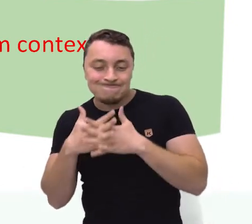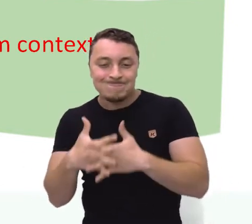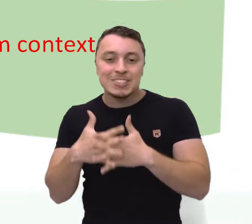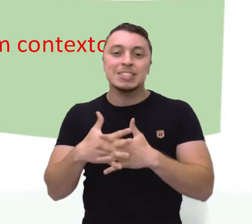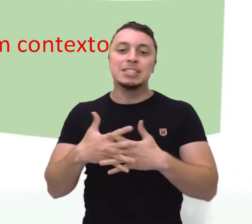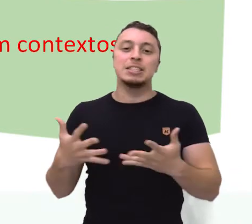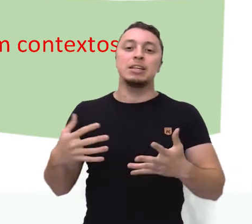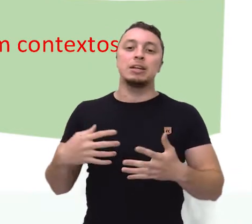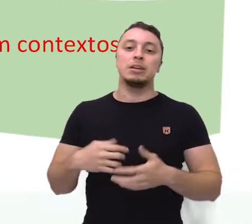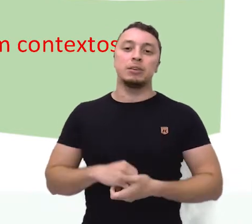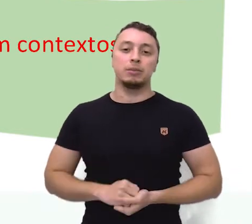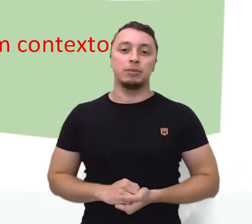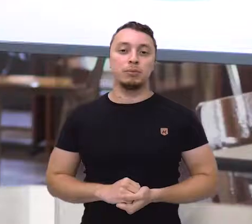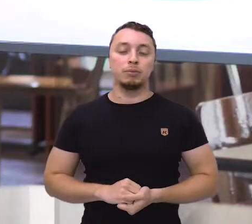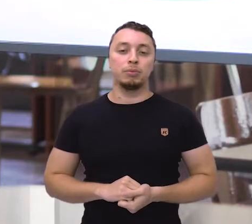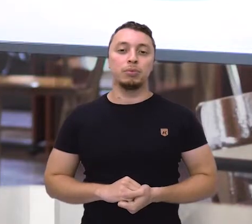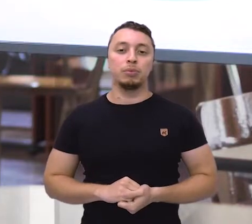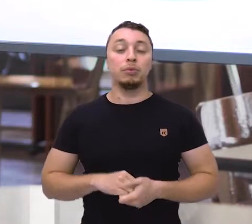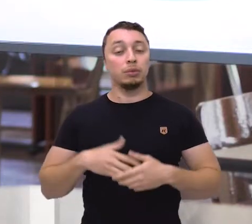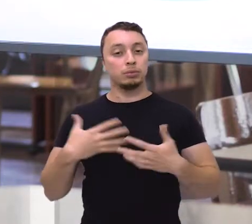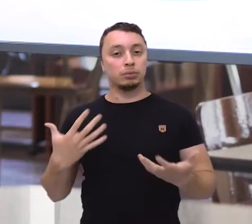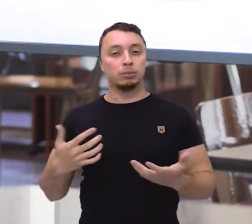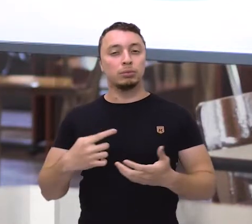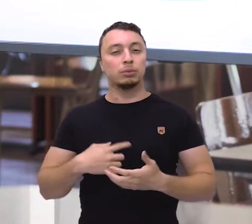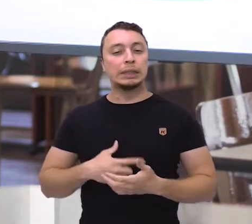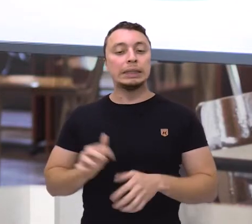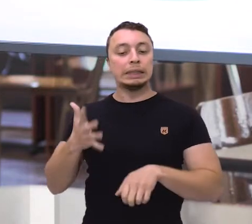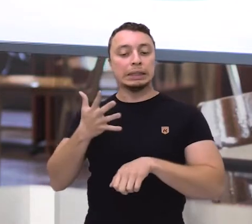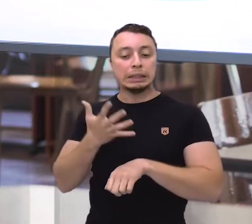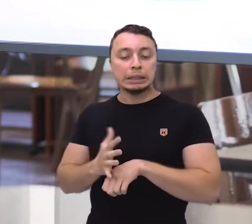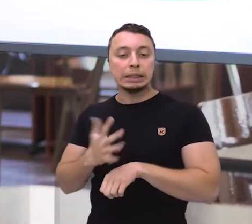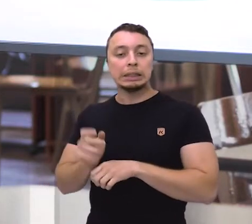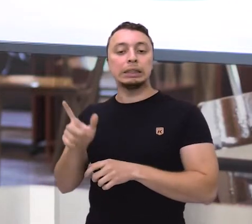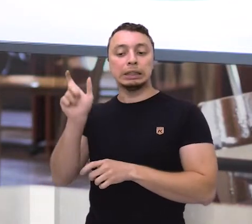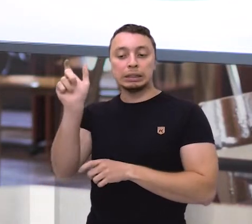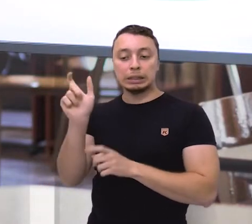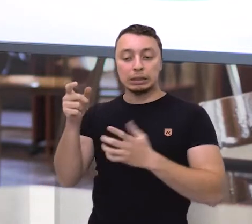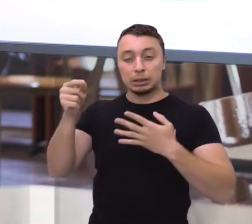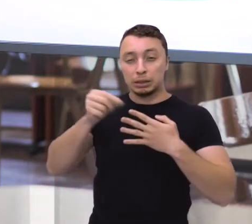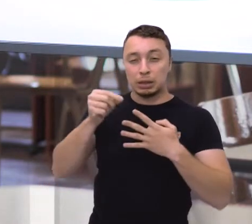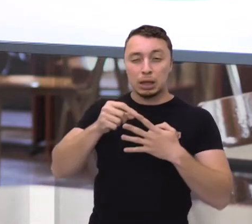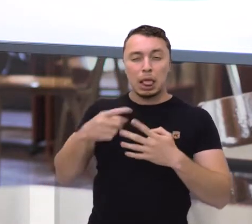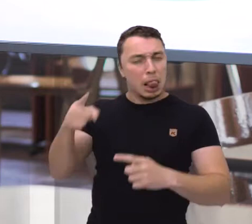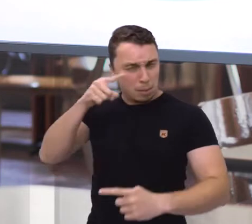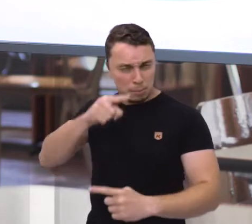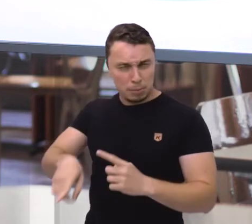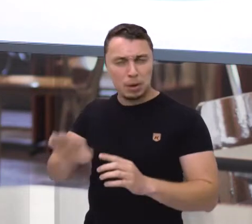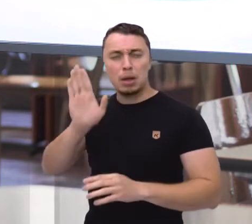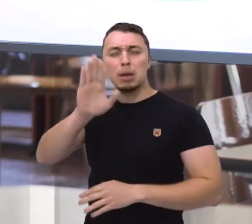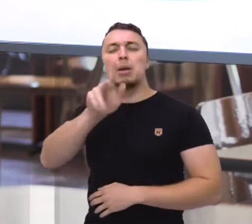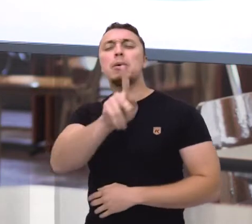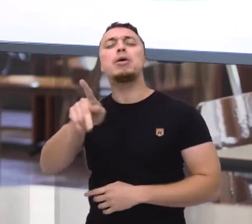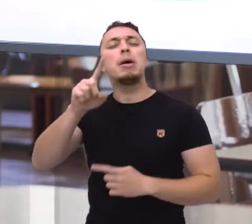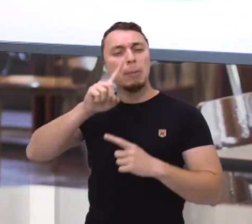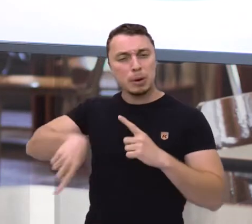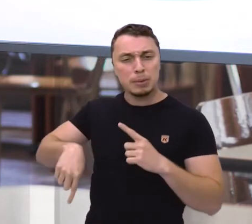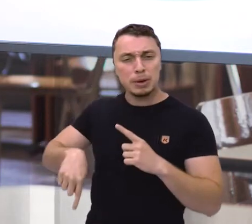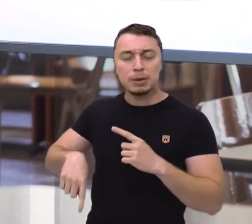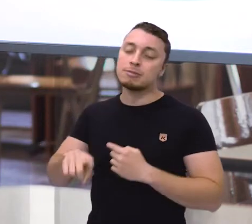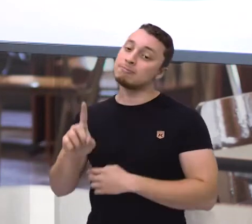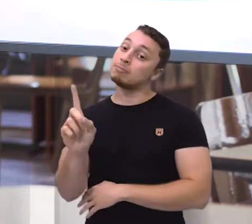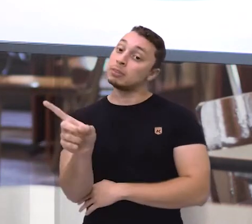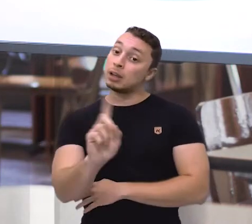de contato com a norma culta. Ou seja, a prática do internetês, professora, é proibido? Não,